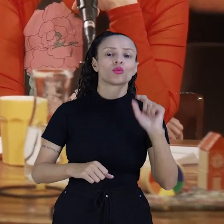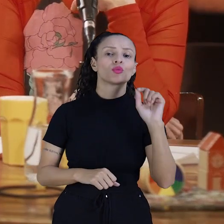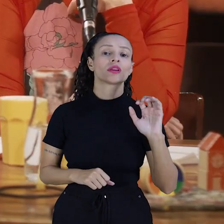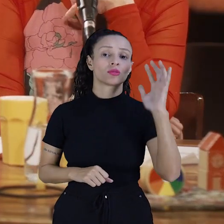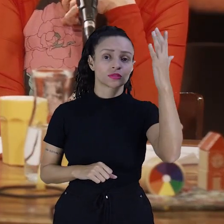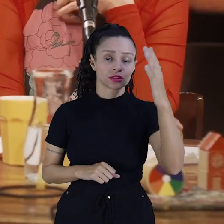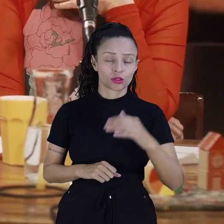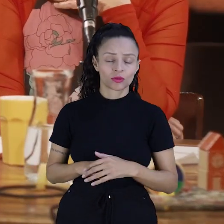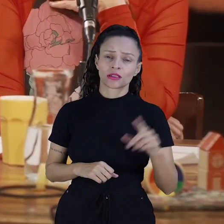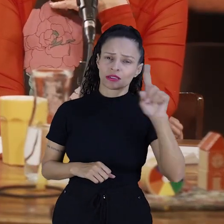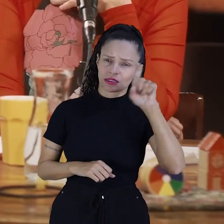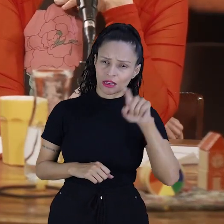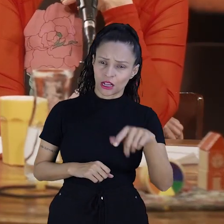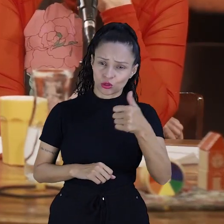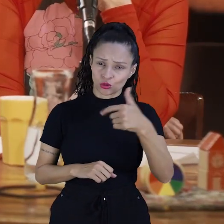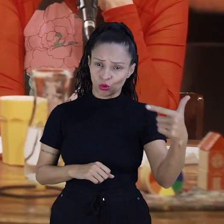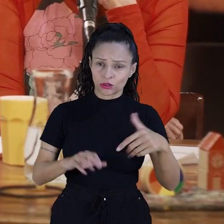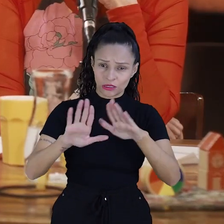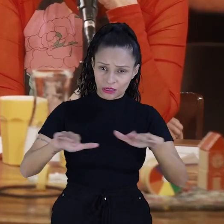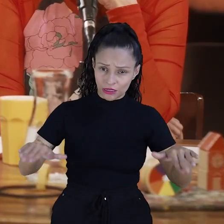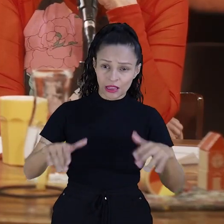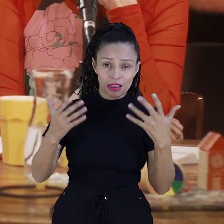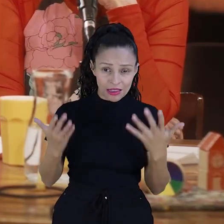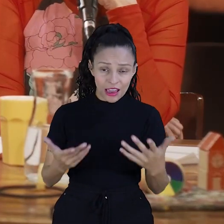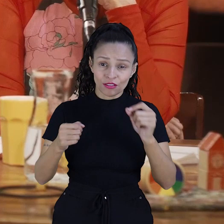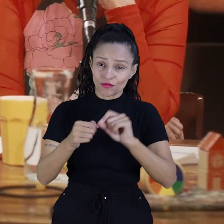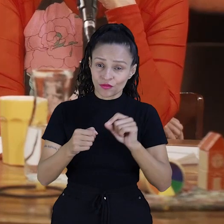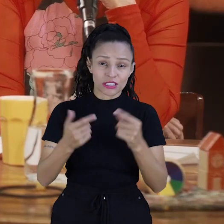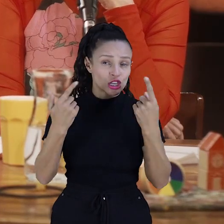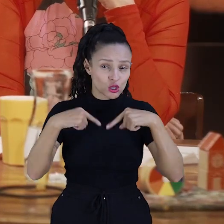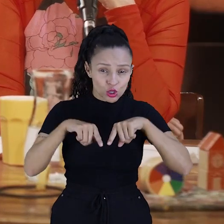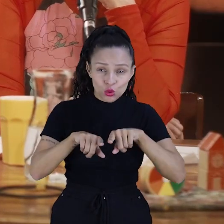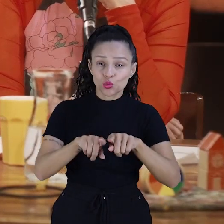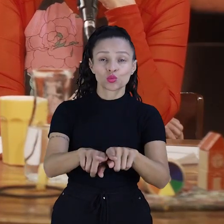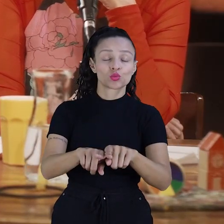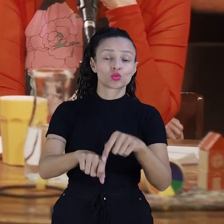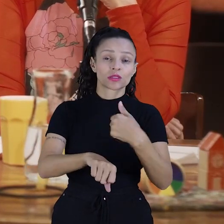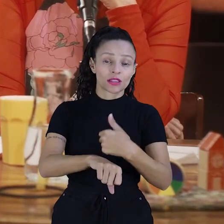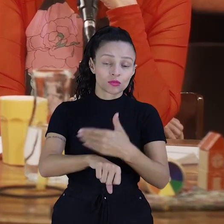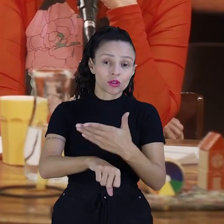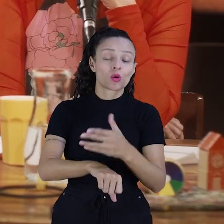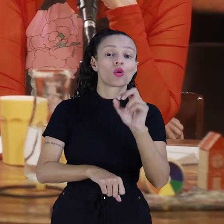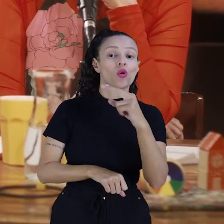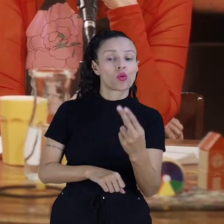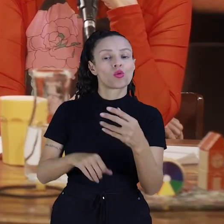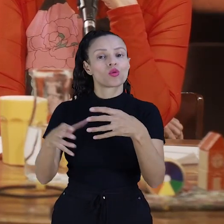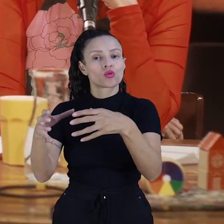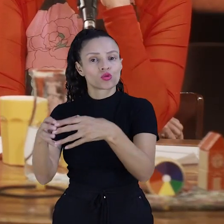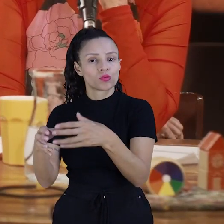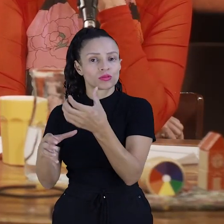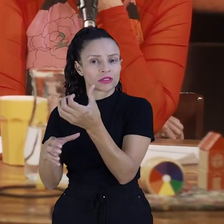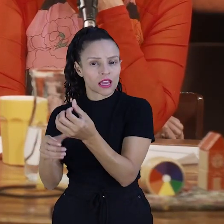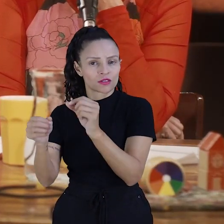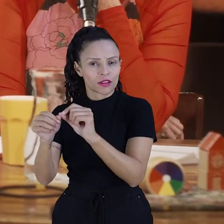aconteceu? Será que 12 crianças vão querer fazer tudo ao mesmo tempo agora junto? Ou eu consigo ter um grupo de